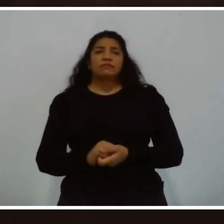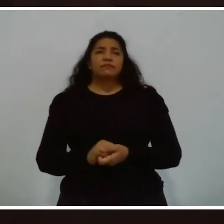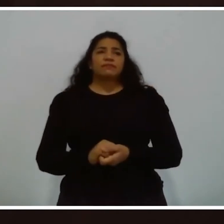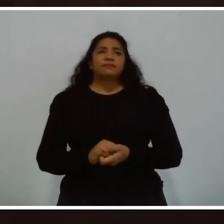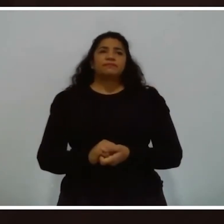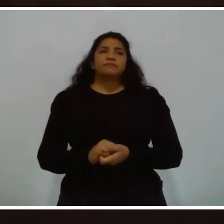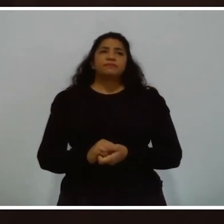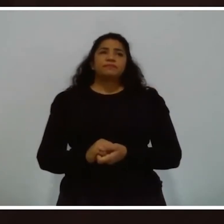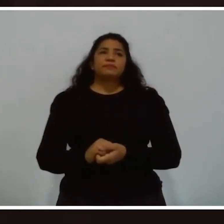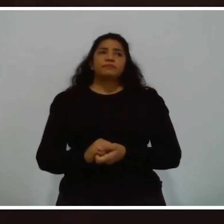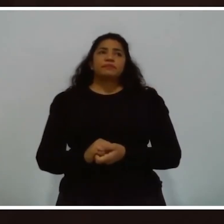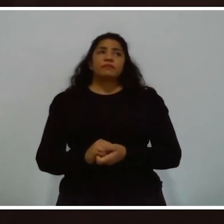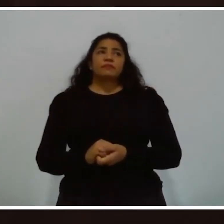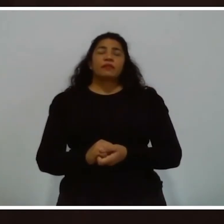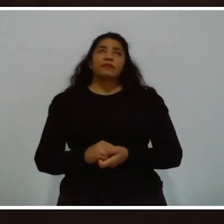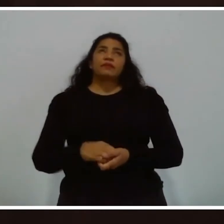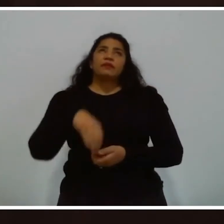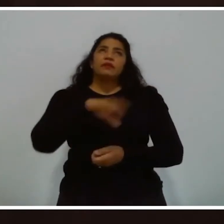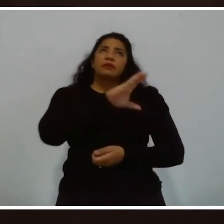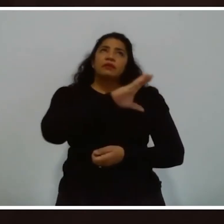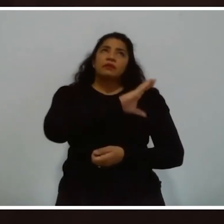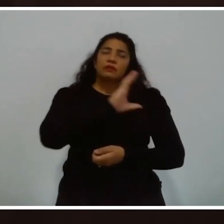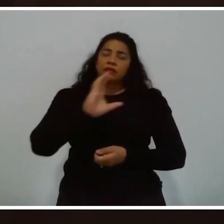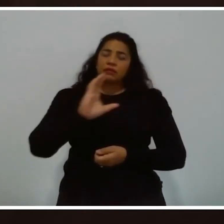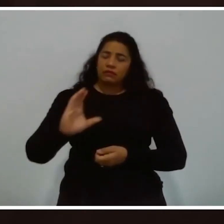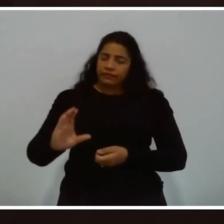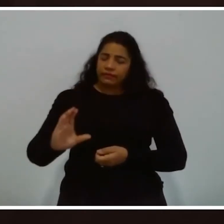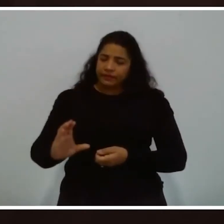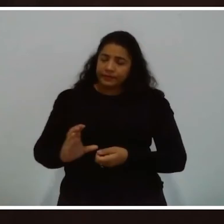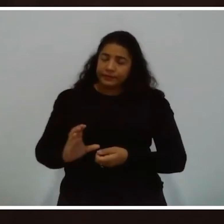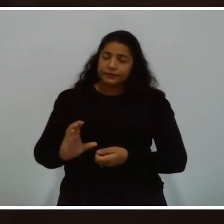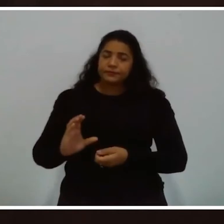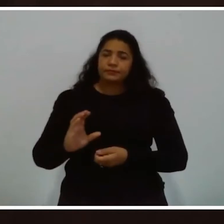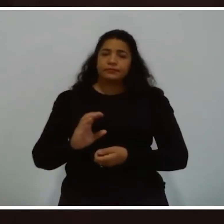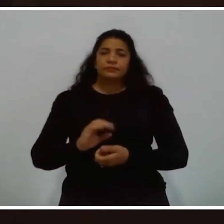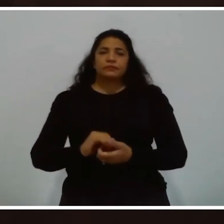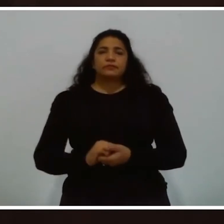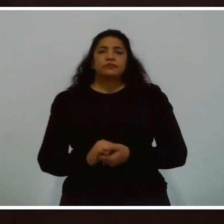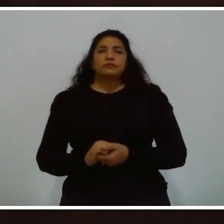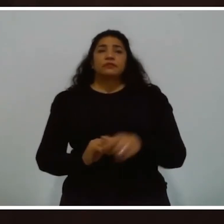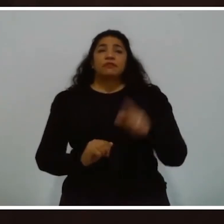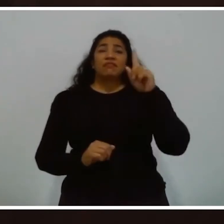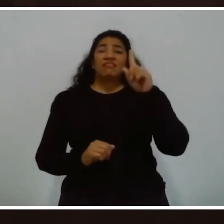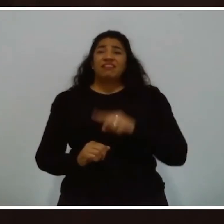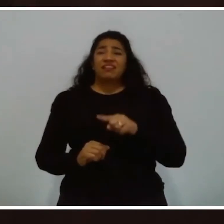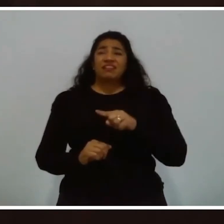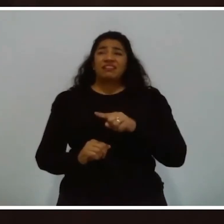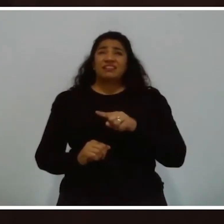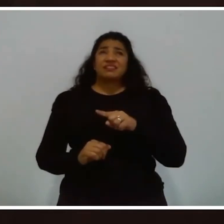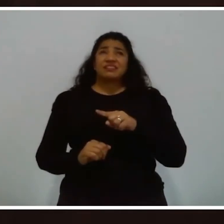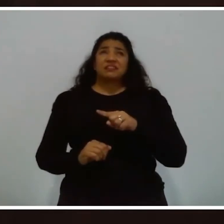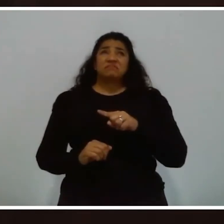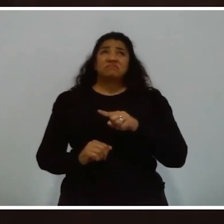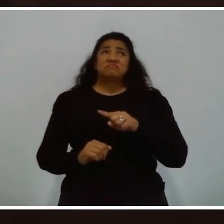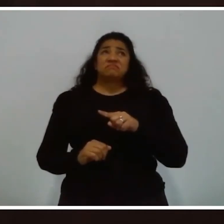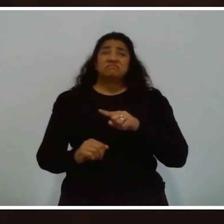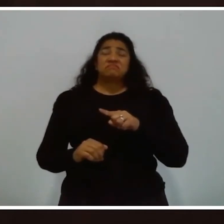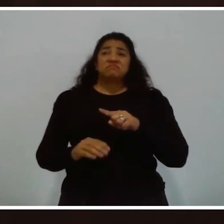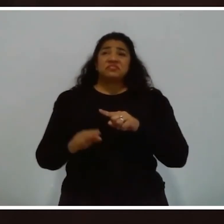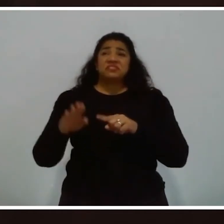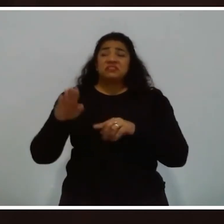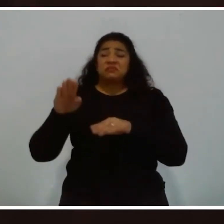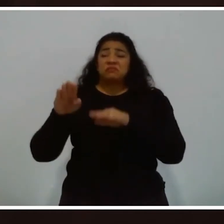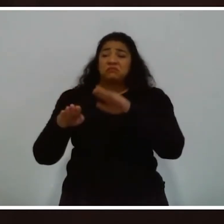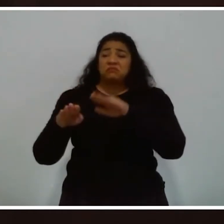uma essência intermediária entre a divindade e a humanidade. Então, para tentar explicar o